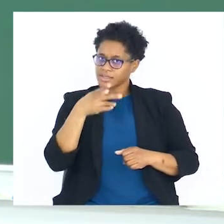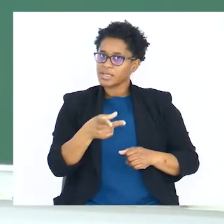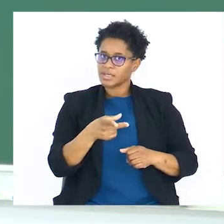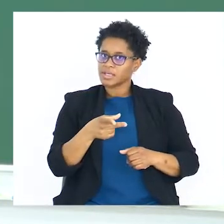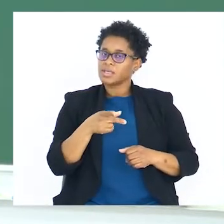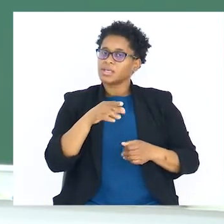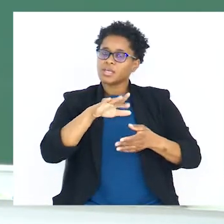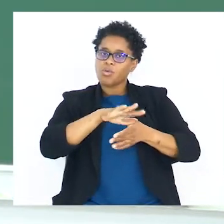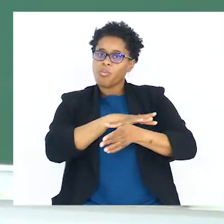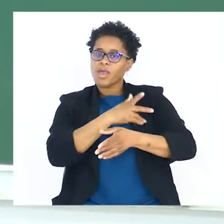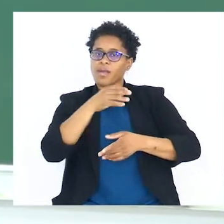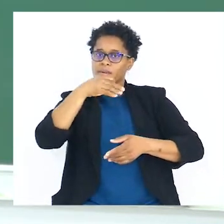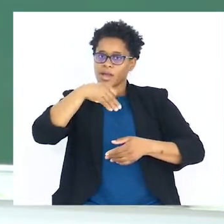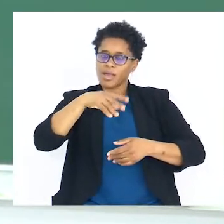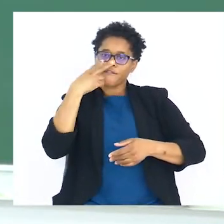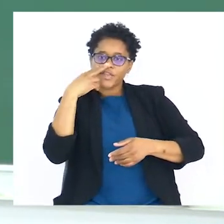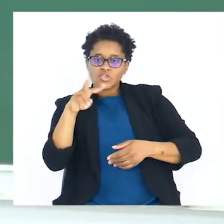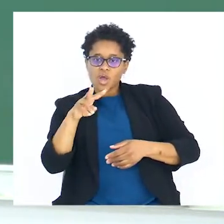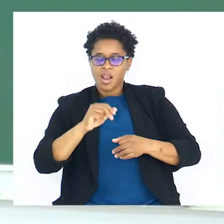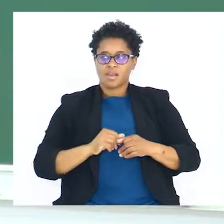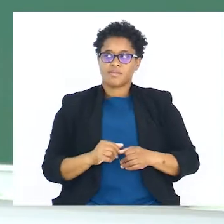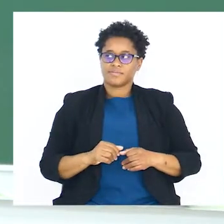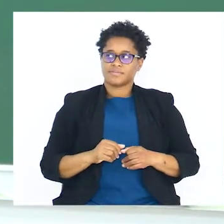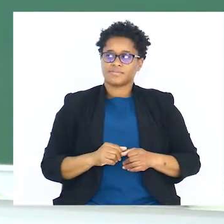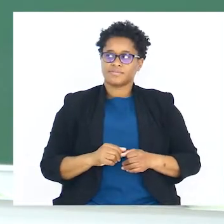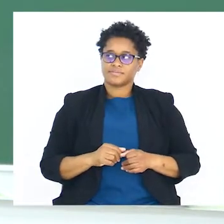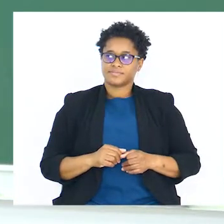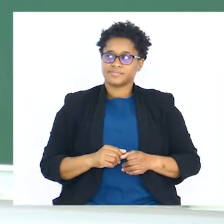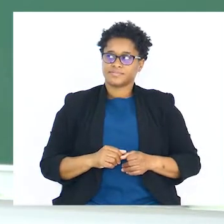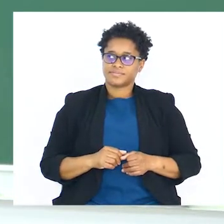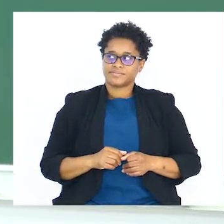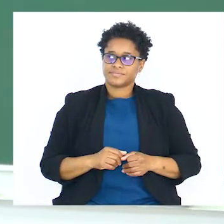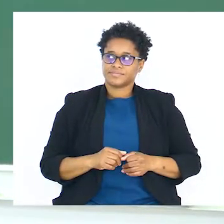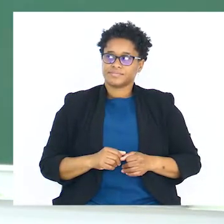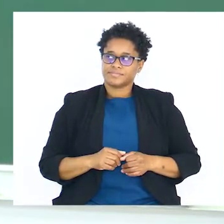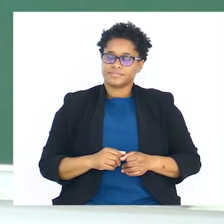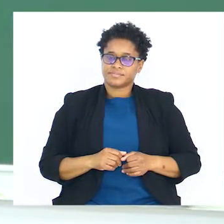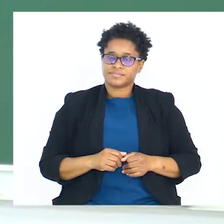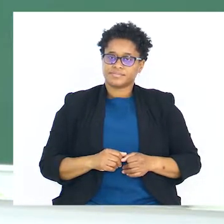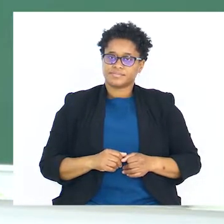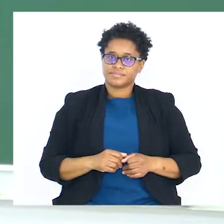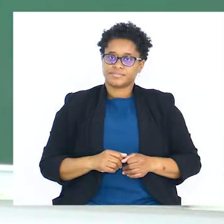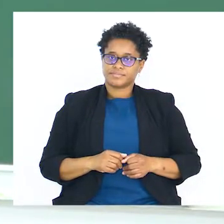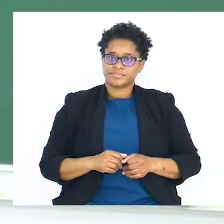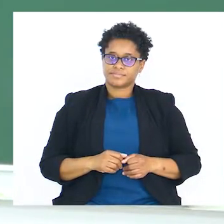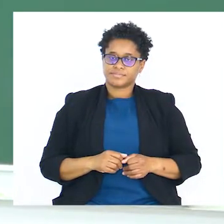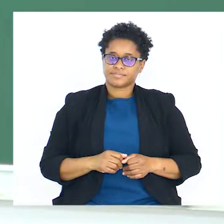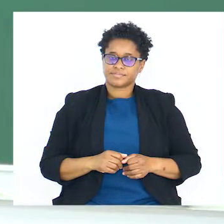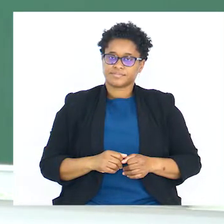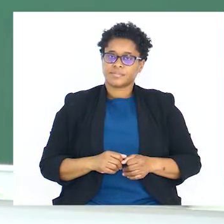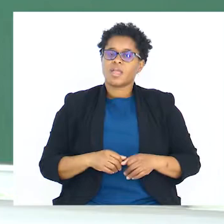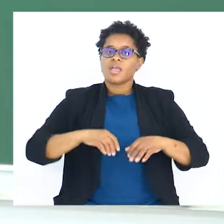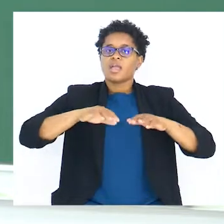dizer que o poema é visual.